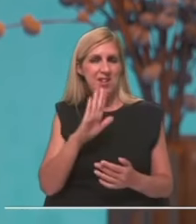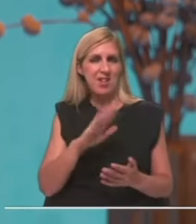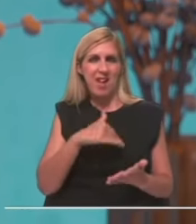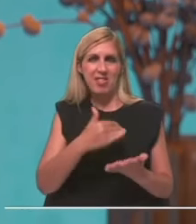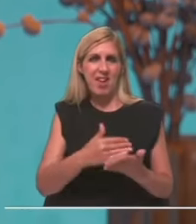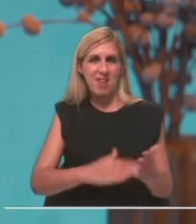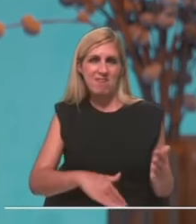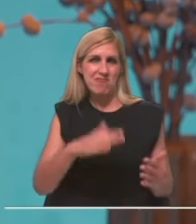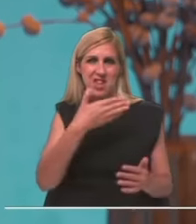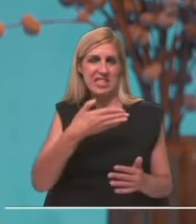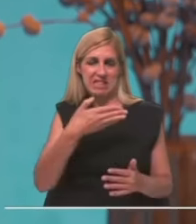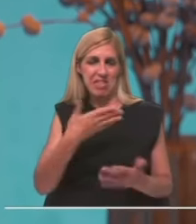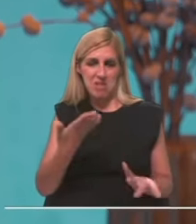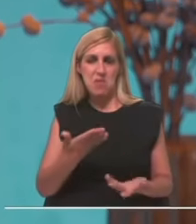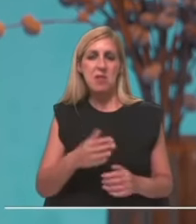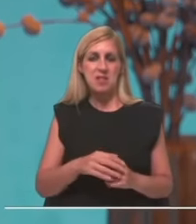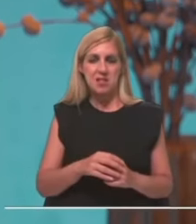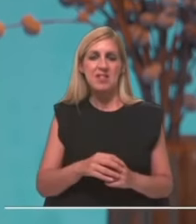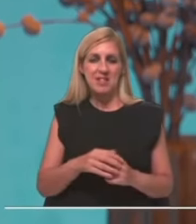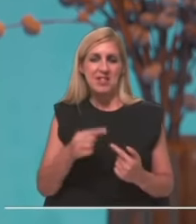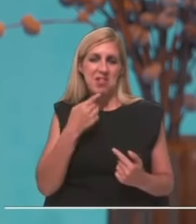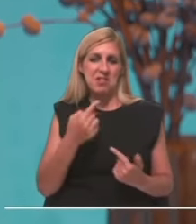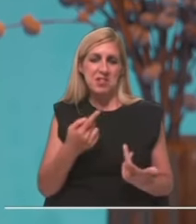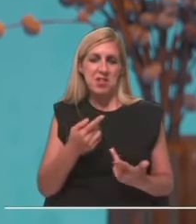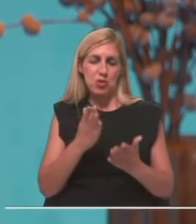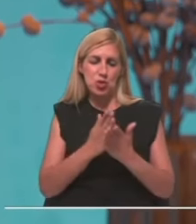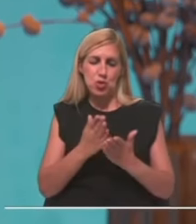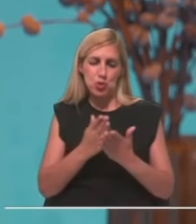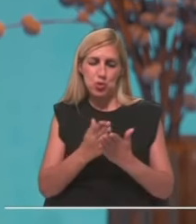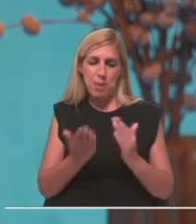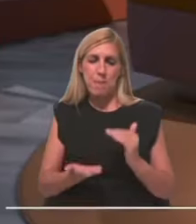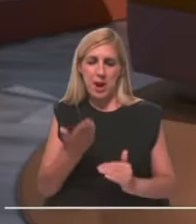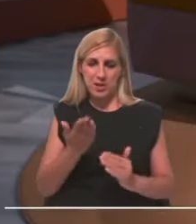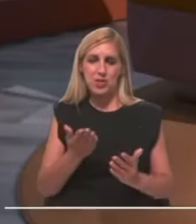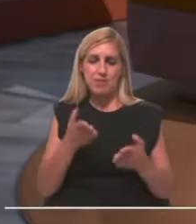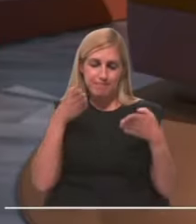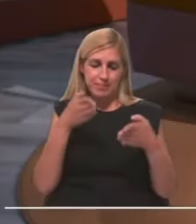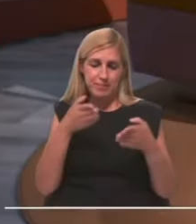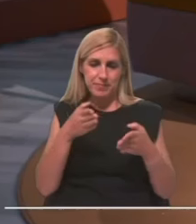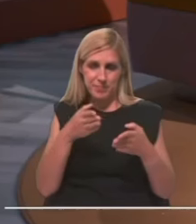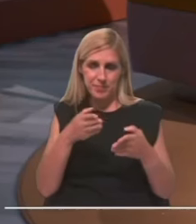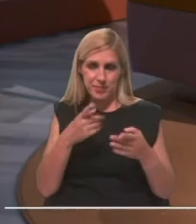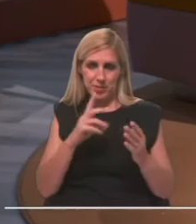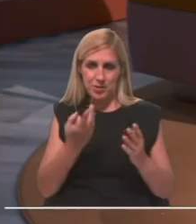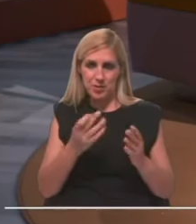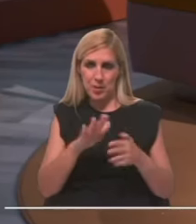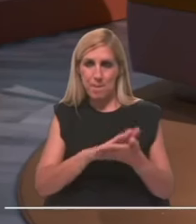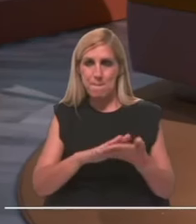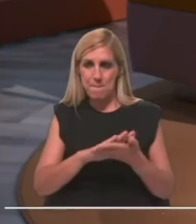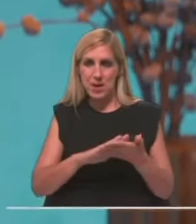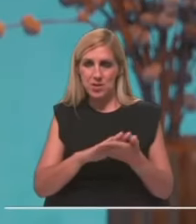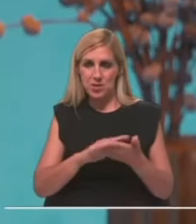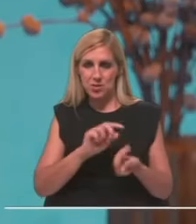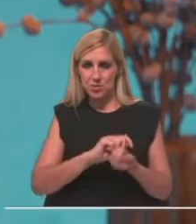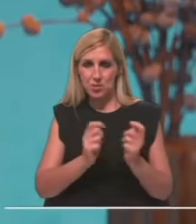sempre fui bastante tímido, era mais, diria, mais estudioso, dedicava mais aos estudos. Quando cheguei ao ensino básico, aí sim, foi uma grande mudança para